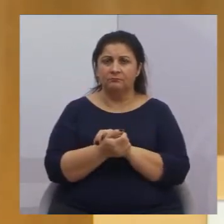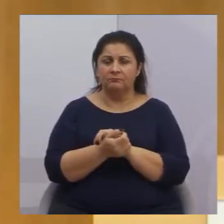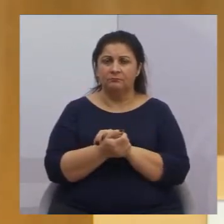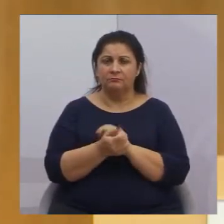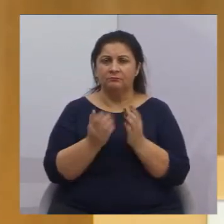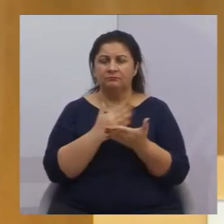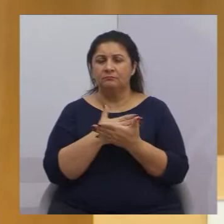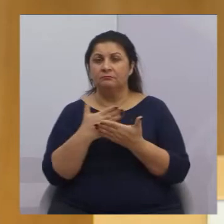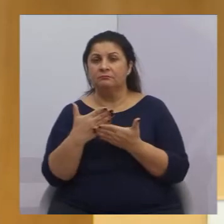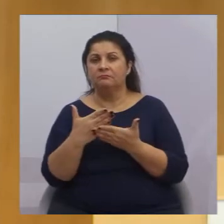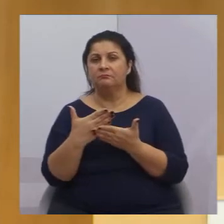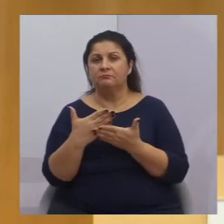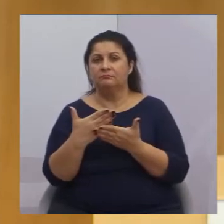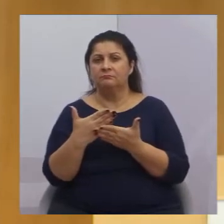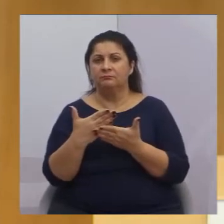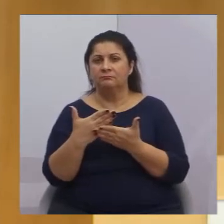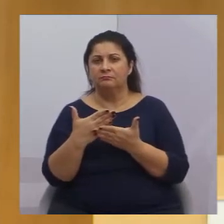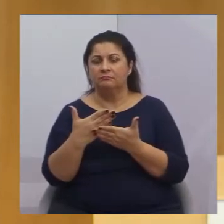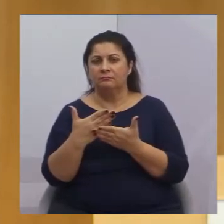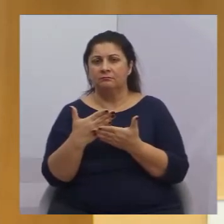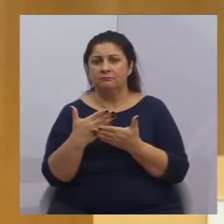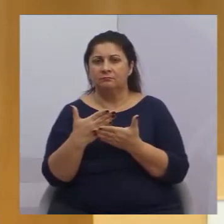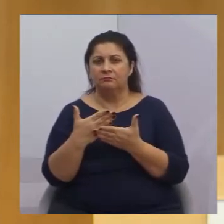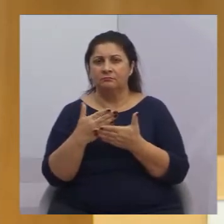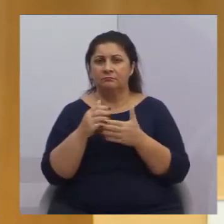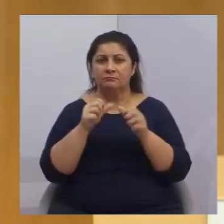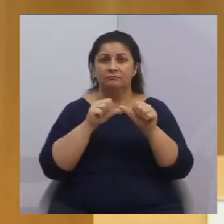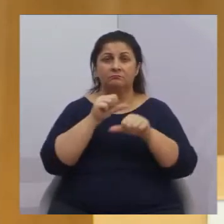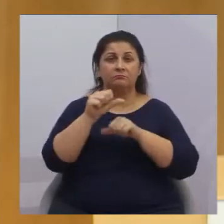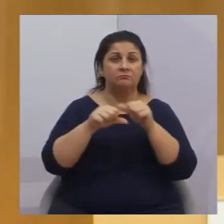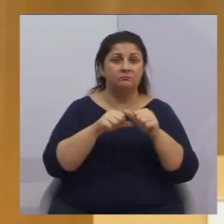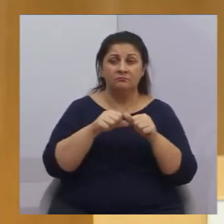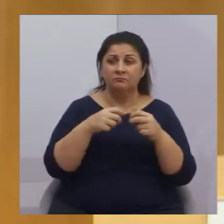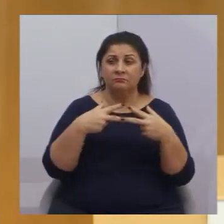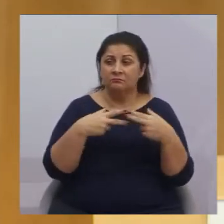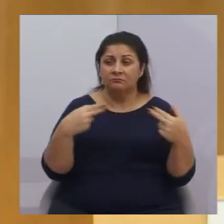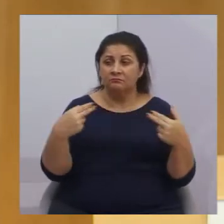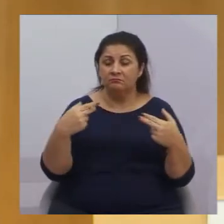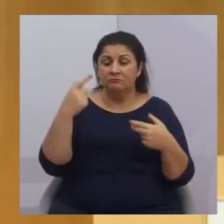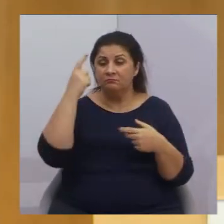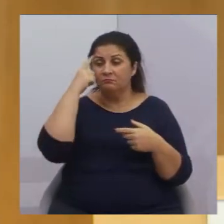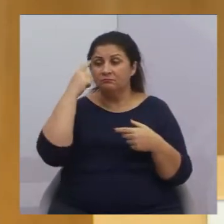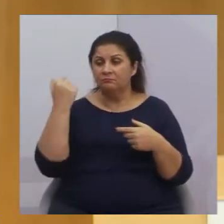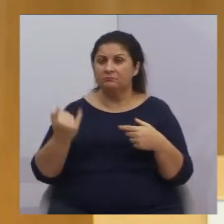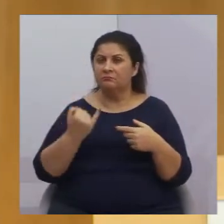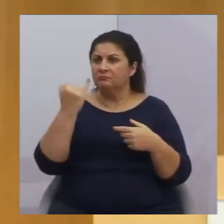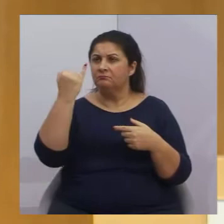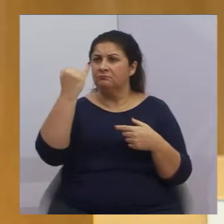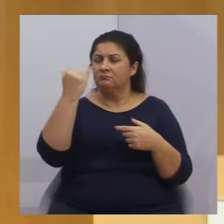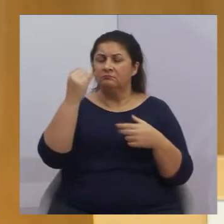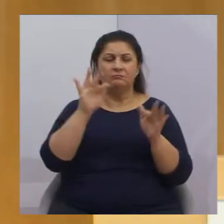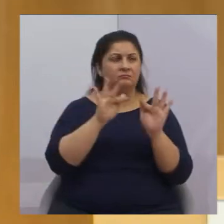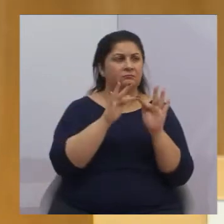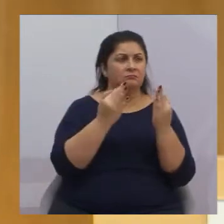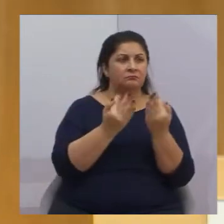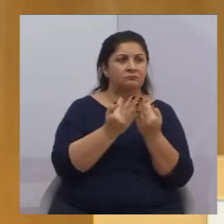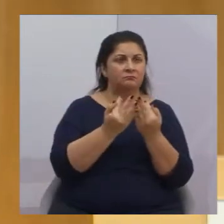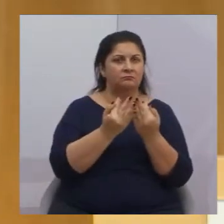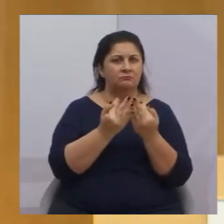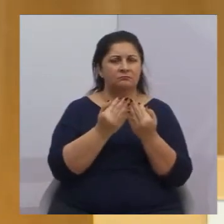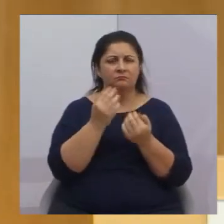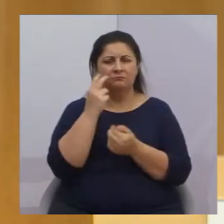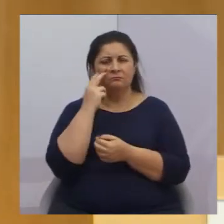super assim mudando a questão até de valores pessoais, valores familiares. Ela começa